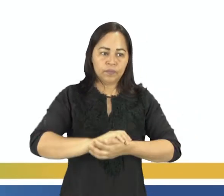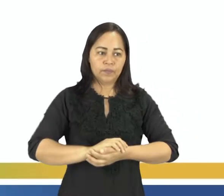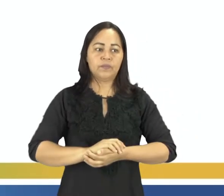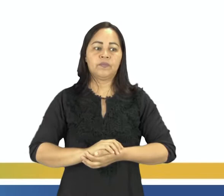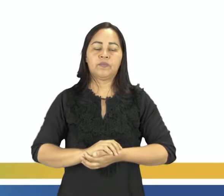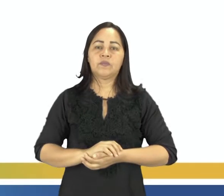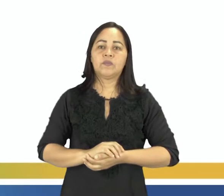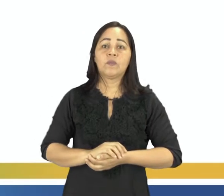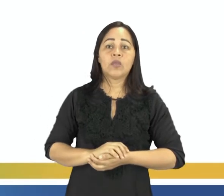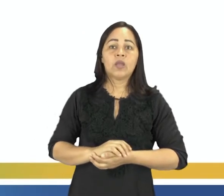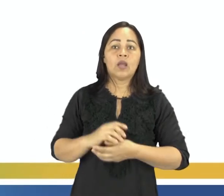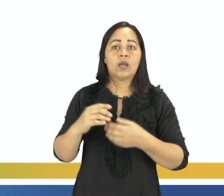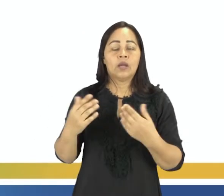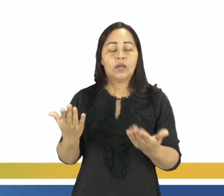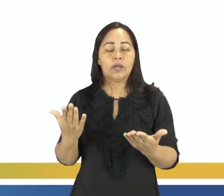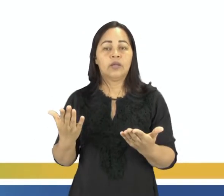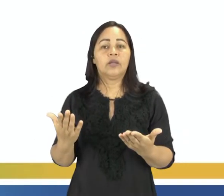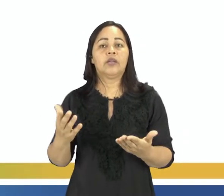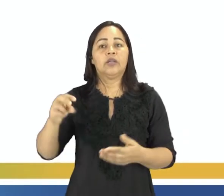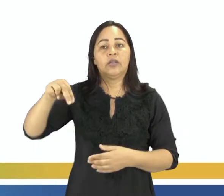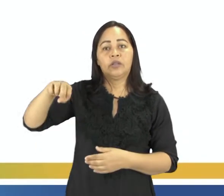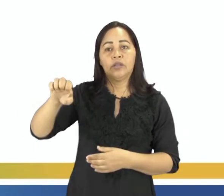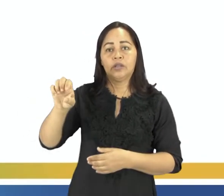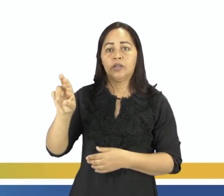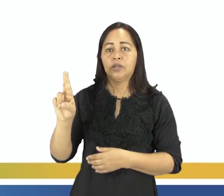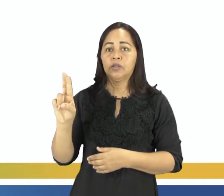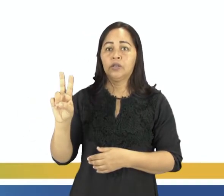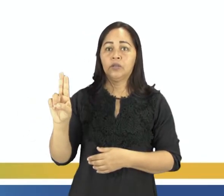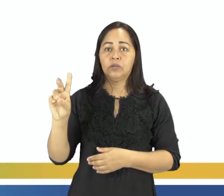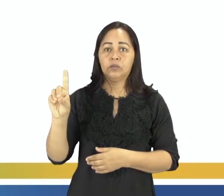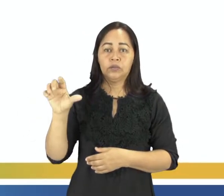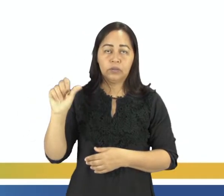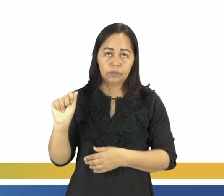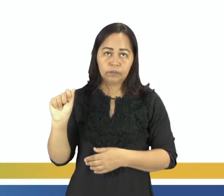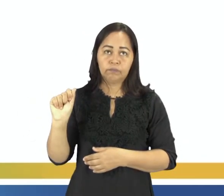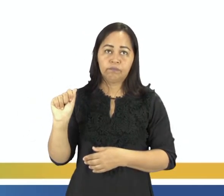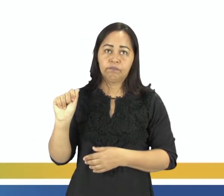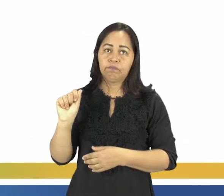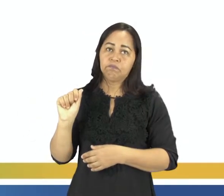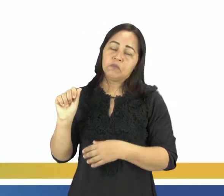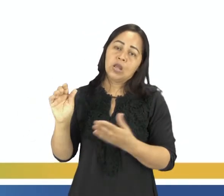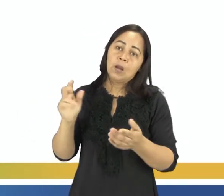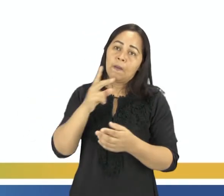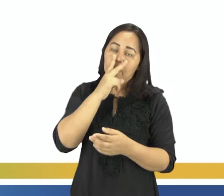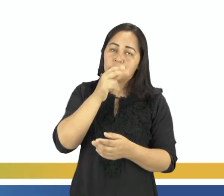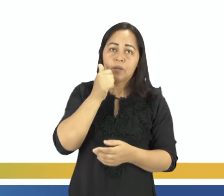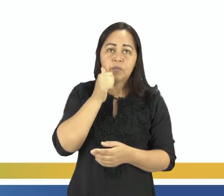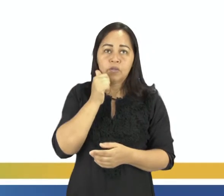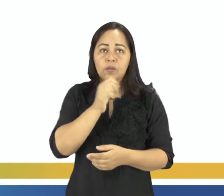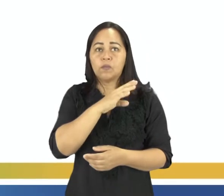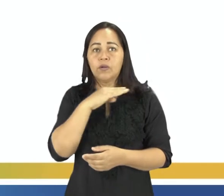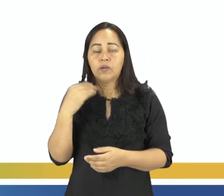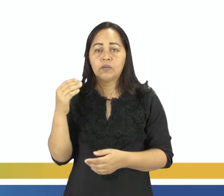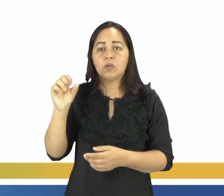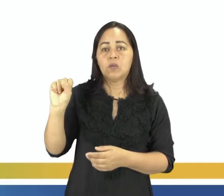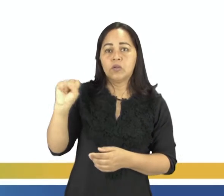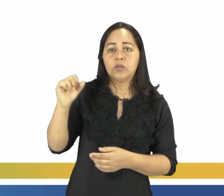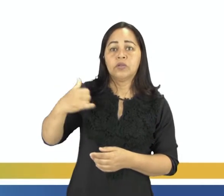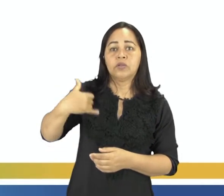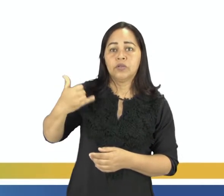a filha que o poeta Pablo Neruda abandonou e não quis ajudar. Morreu aos 8 anos de idade, numa cidade da